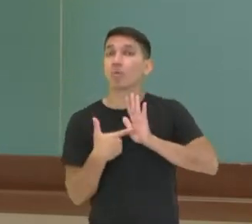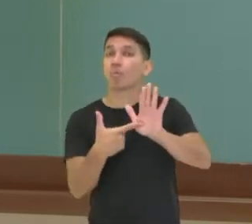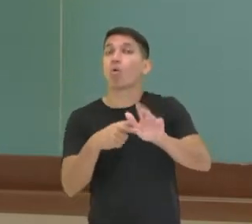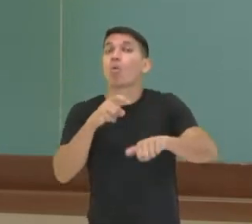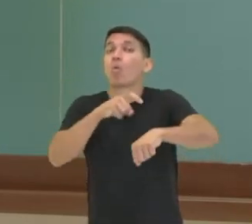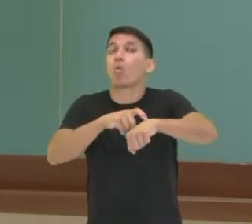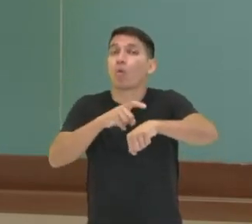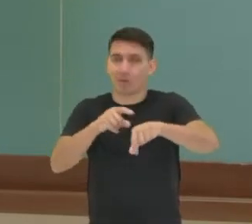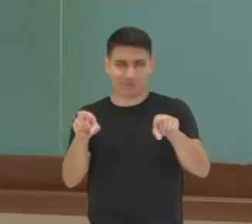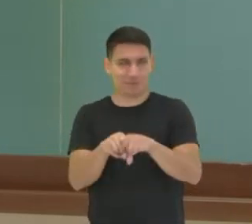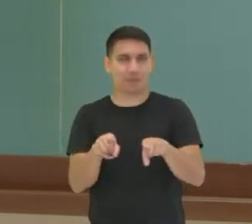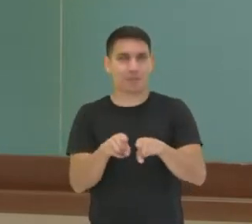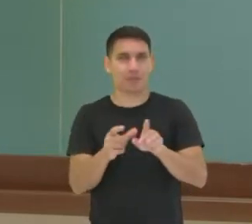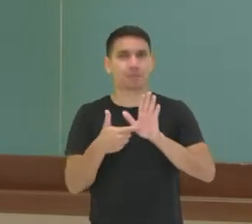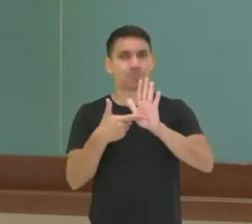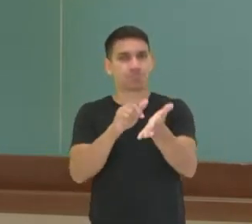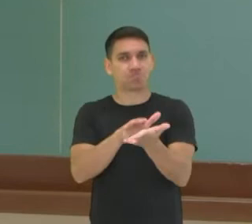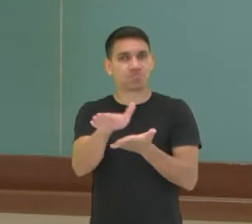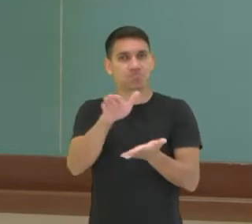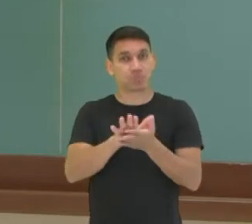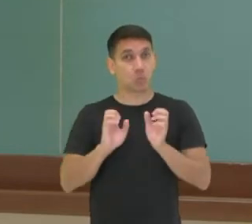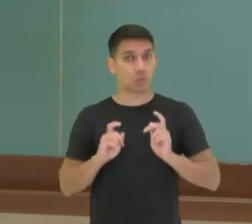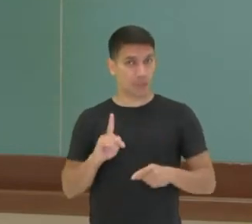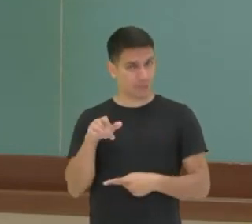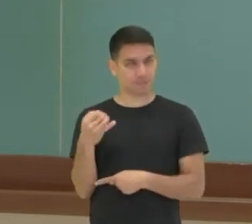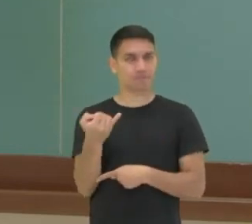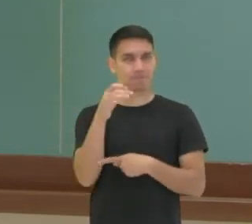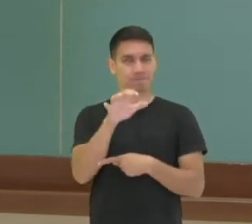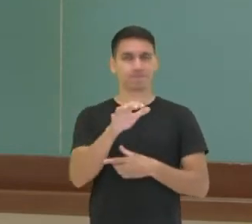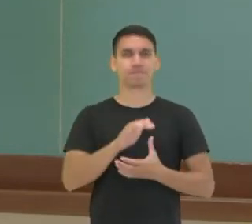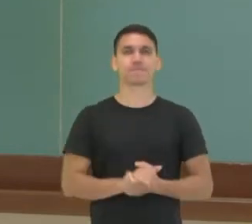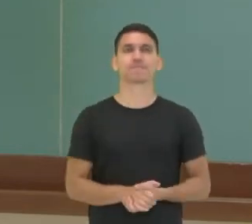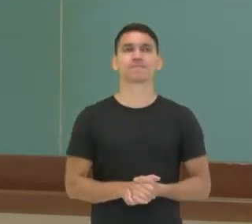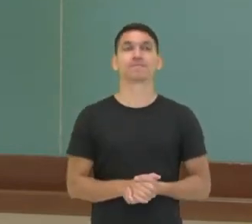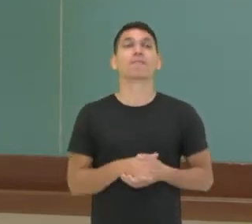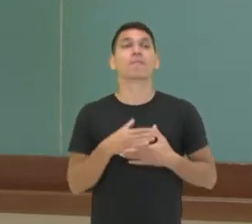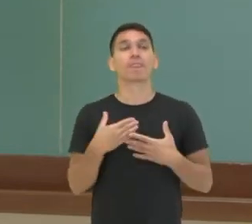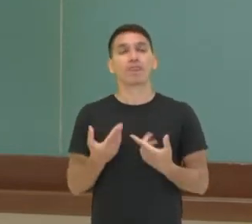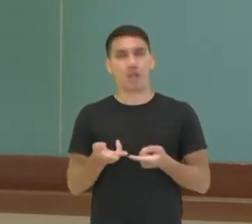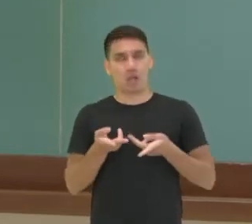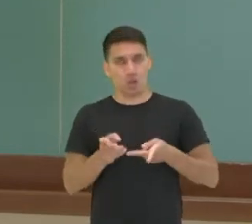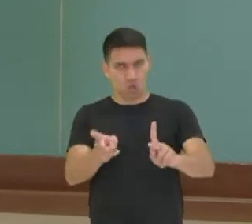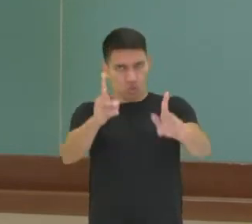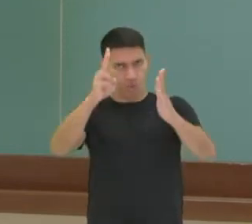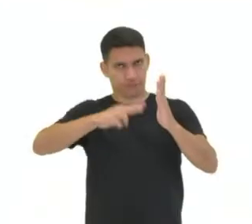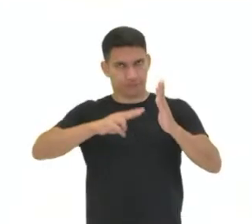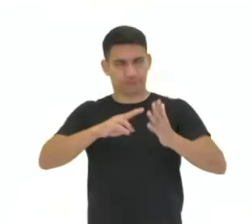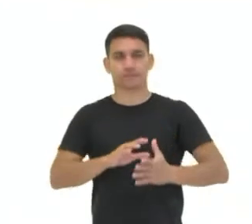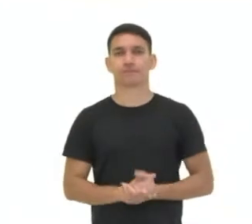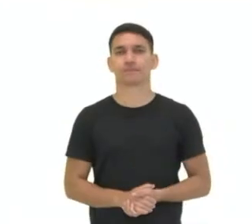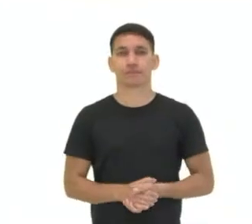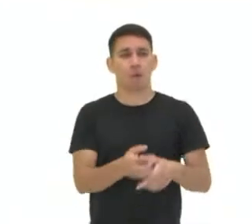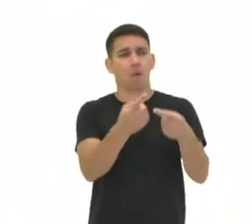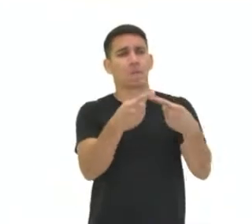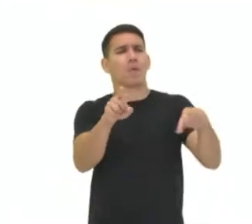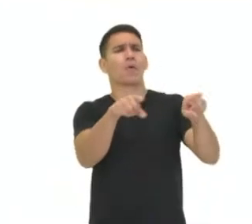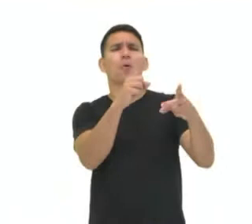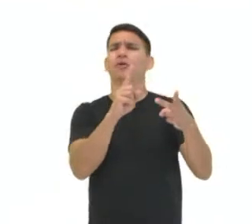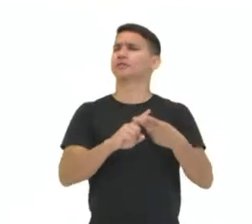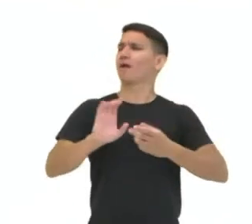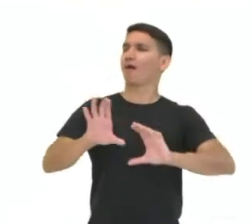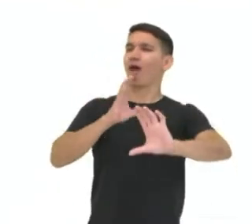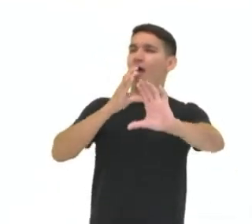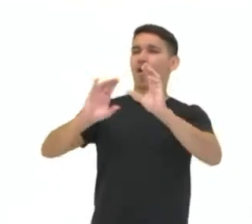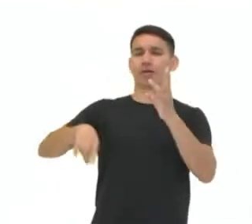horário também que foi publicado, beleza? Então é importante isso. Vamos continuar aqui então. Músico,